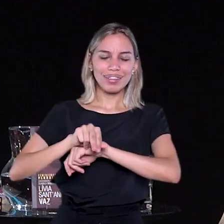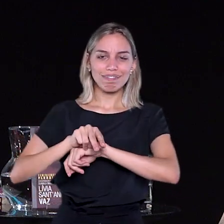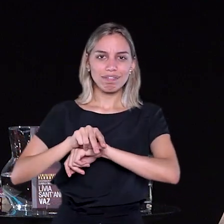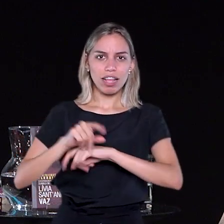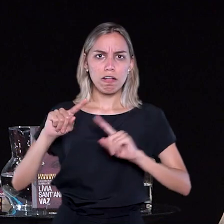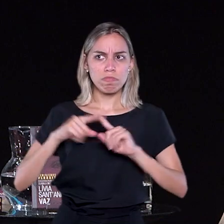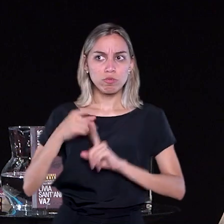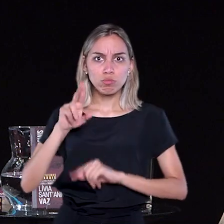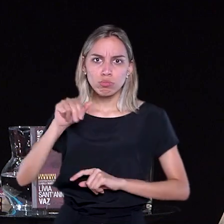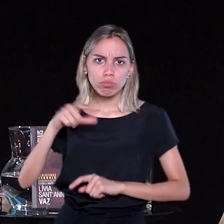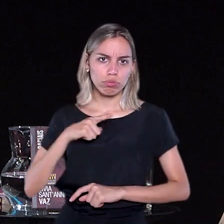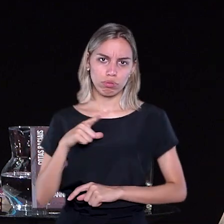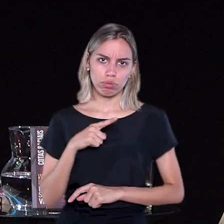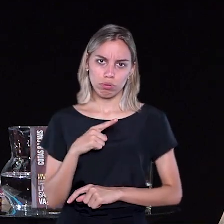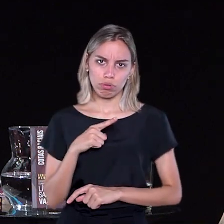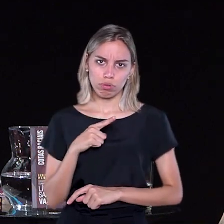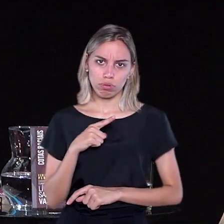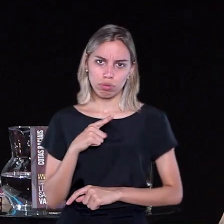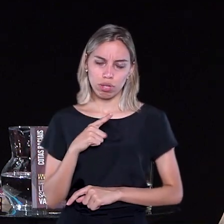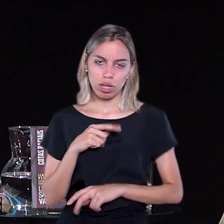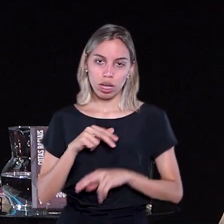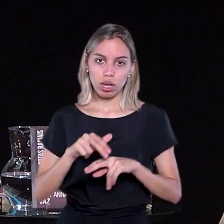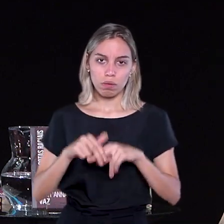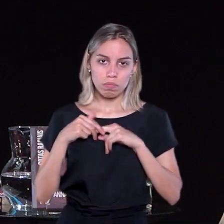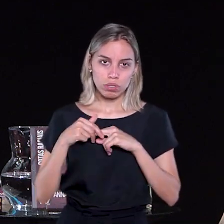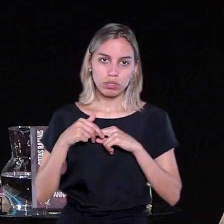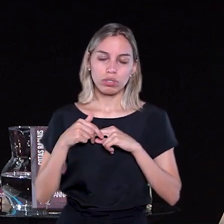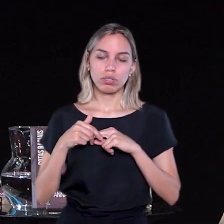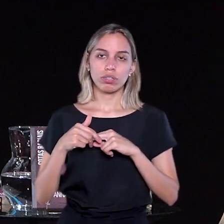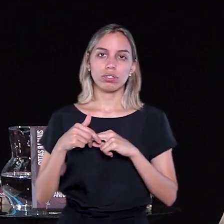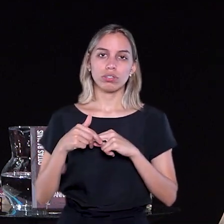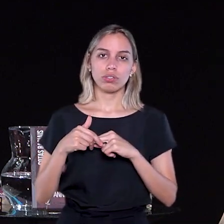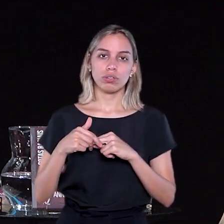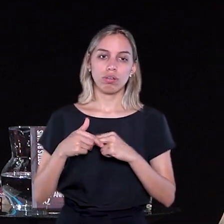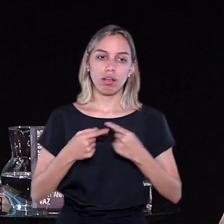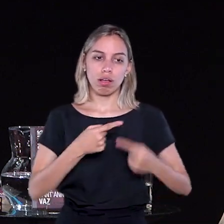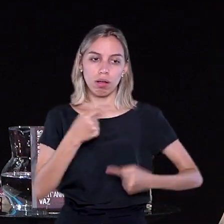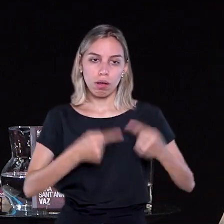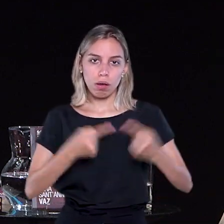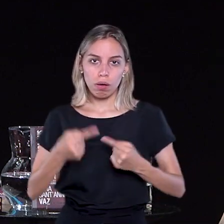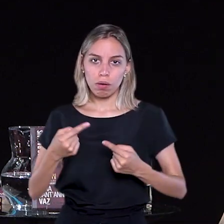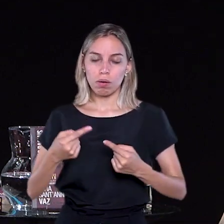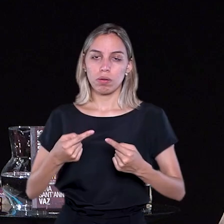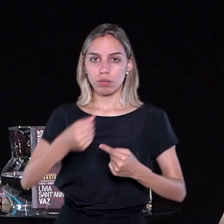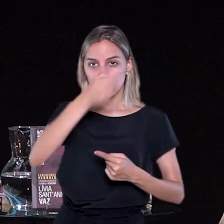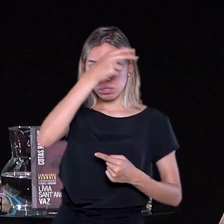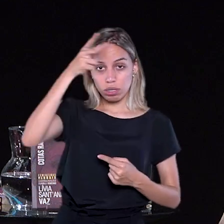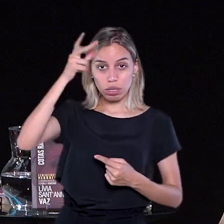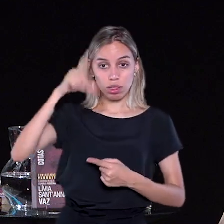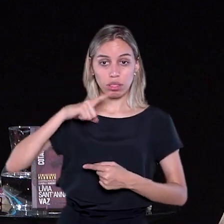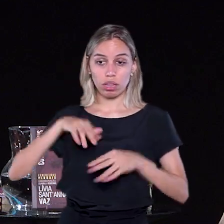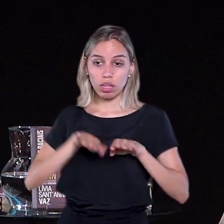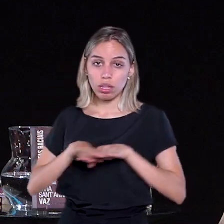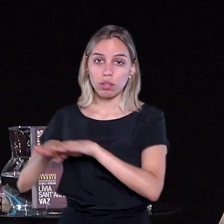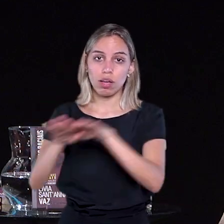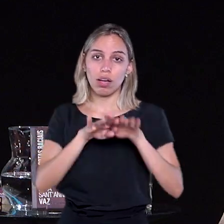defender, né, para manter os seus próprios privilégios, a defesa acontece. Quando não